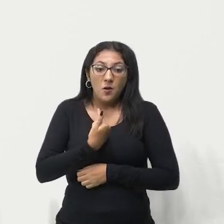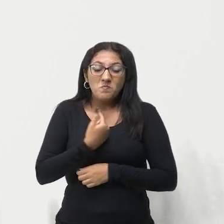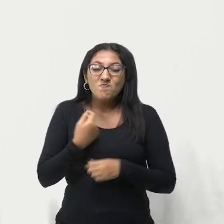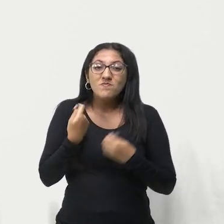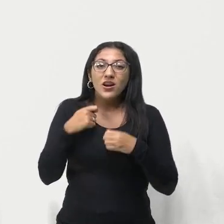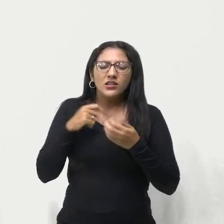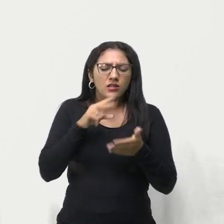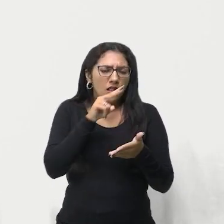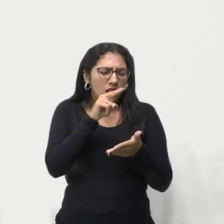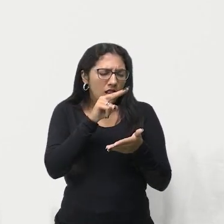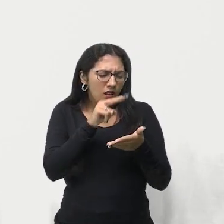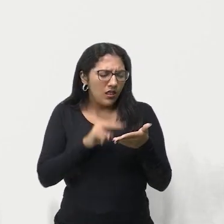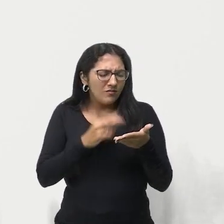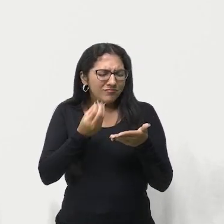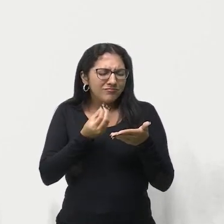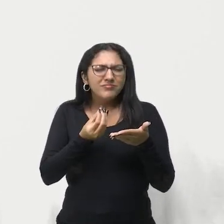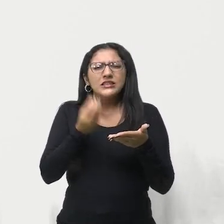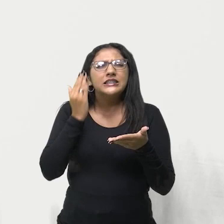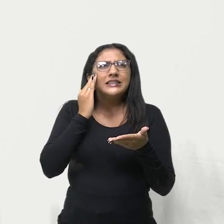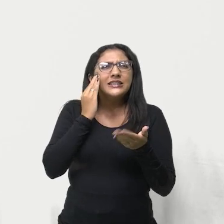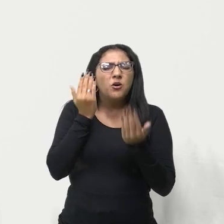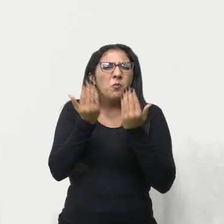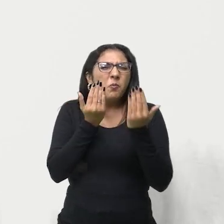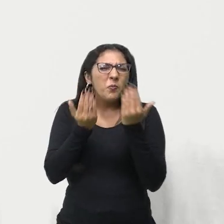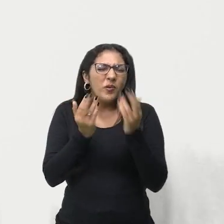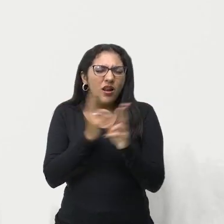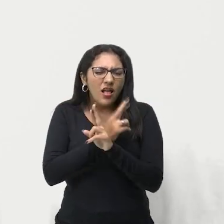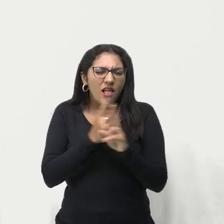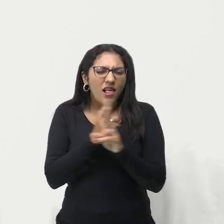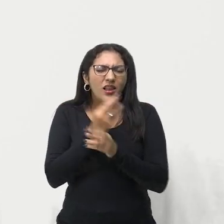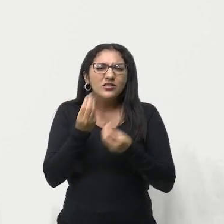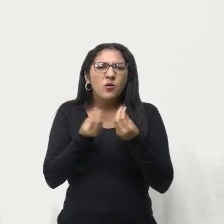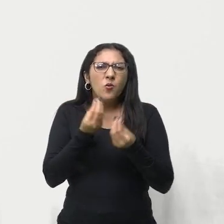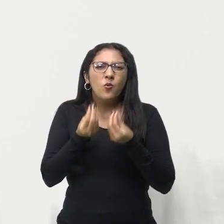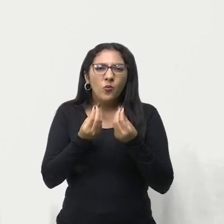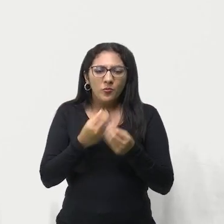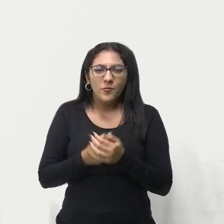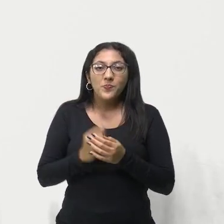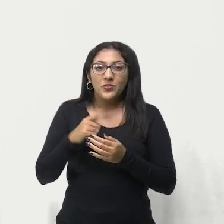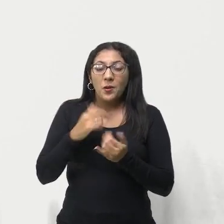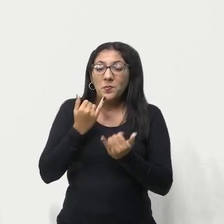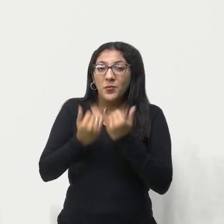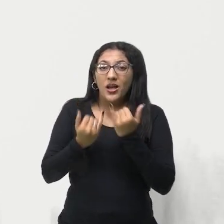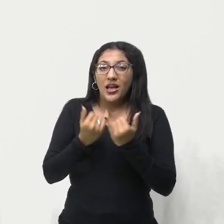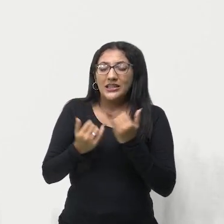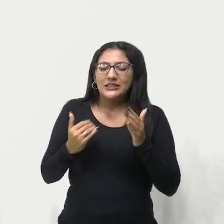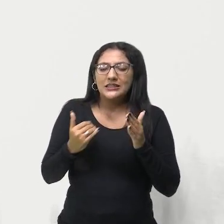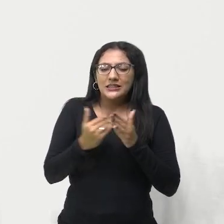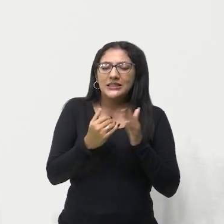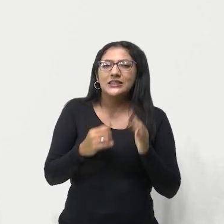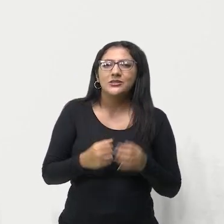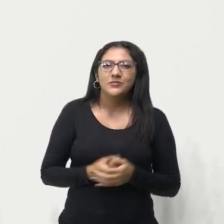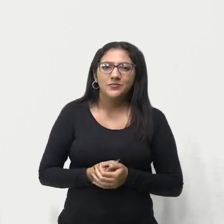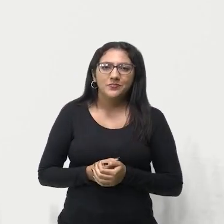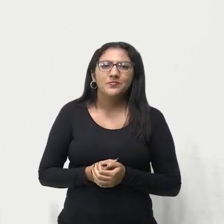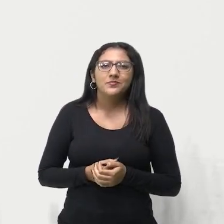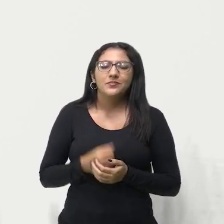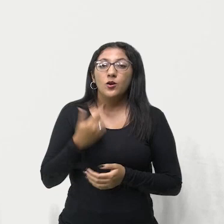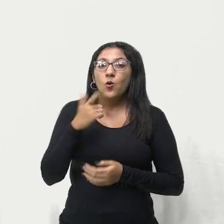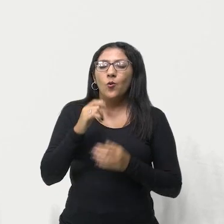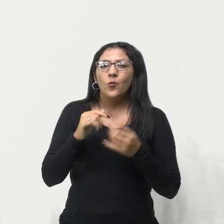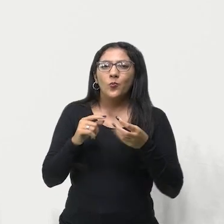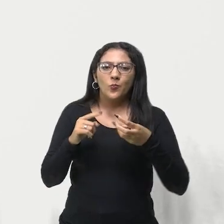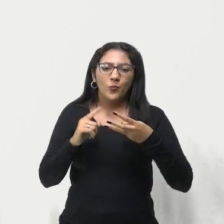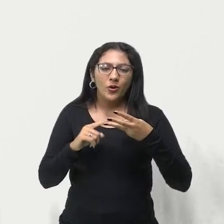vai buscar atribuir e construir essa comparação na nossa mente, essa aproximação na nossa mente. Ok,